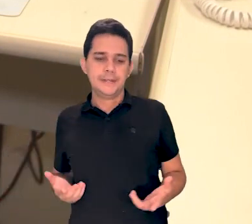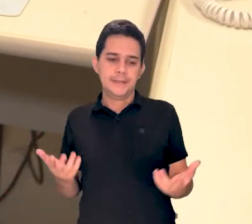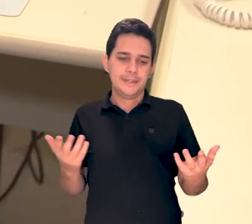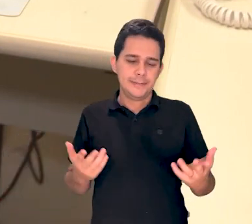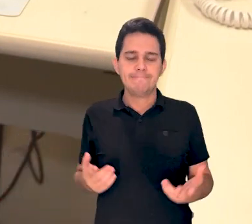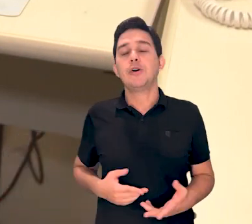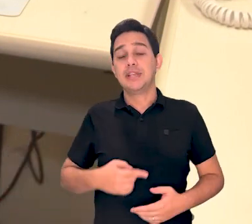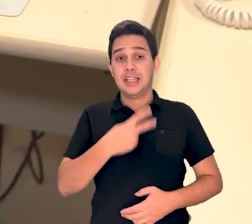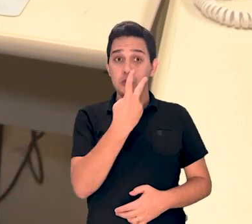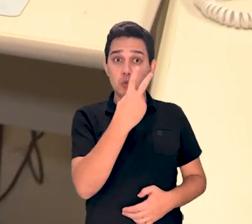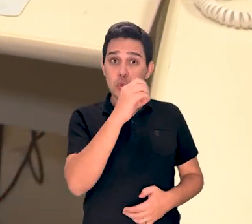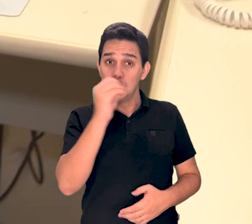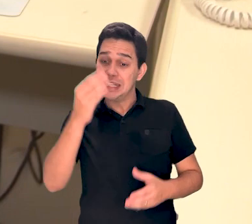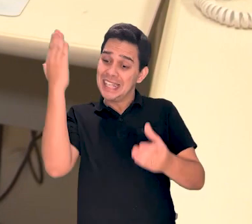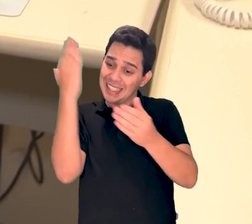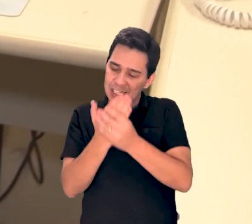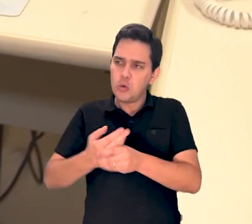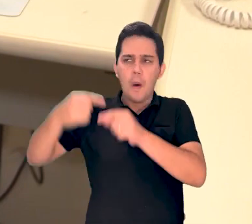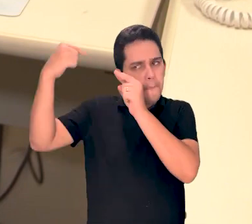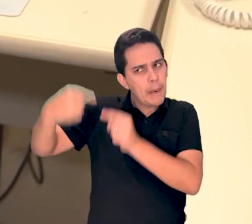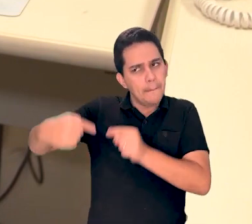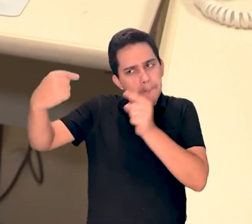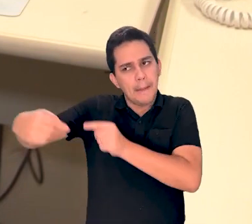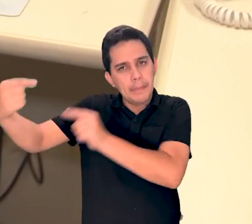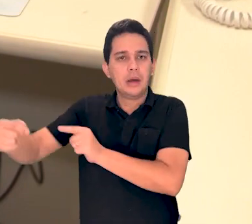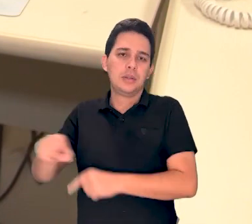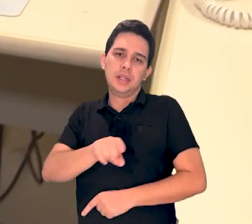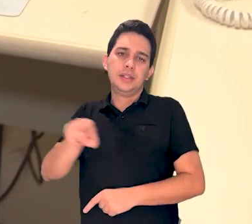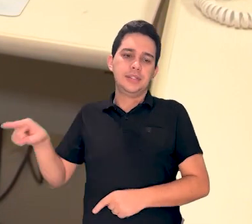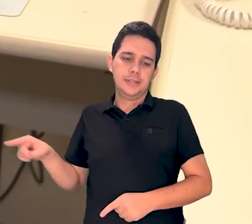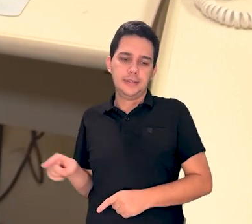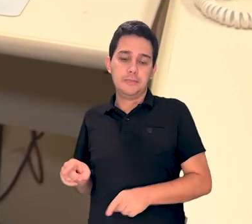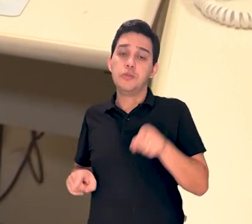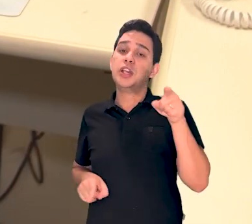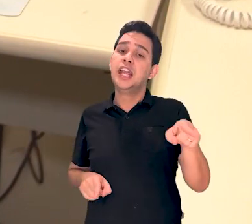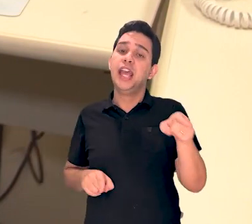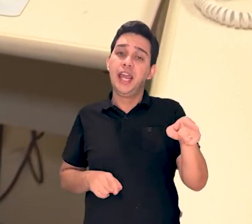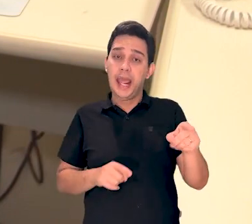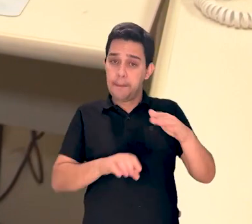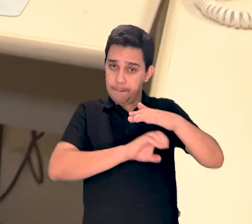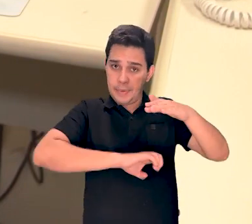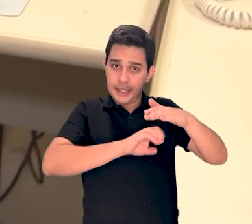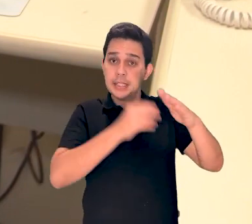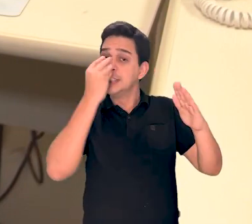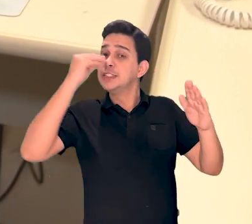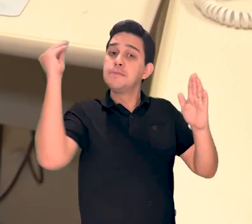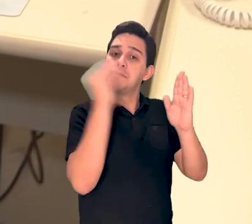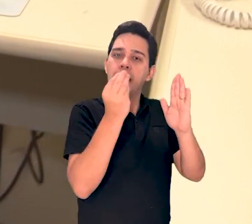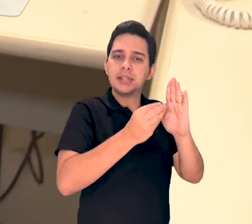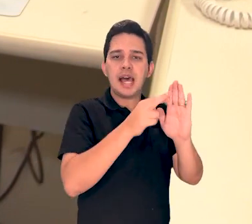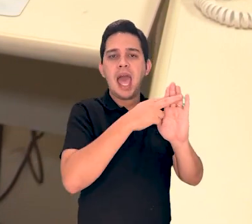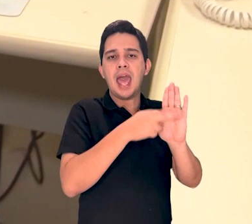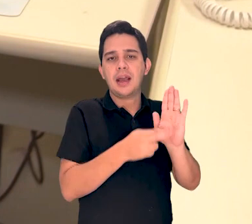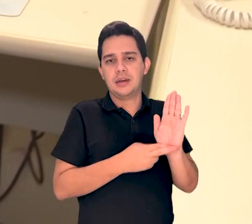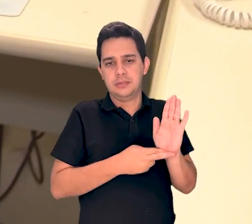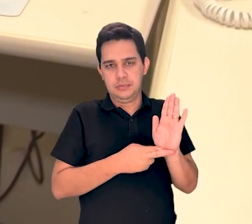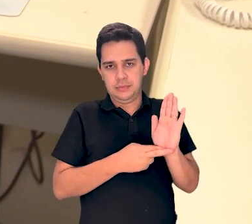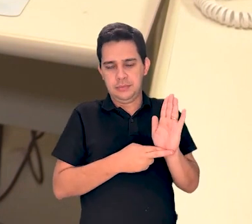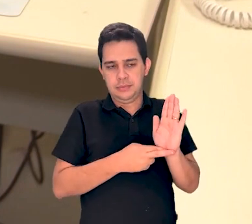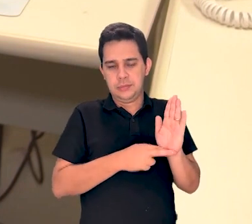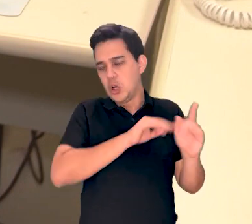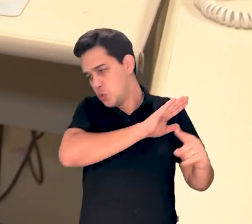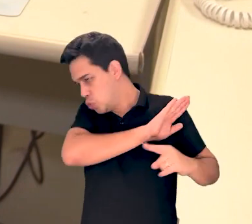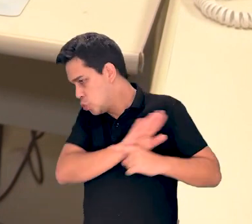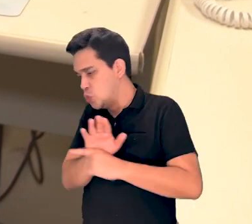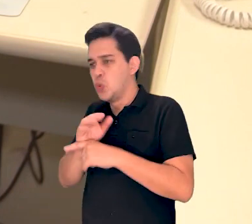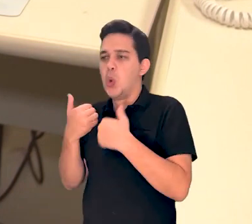200 ações em trâmite e por conta do descumprimento da forma de prestação de serviço que você pega